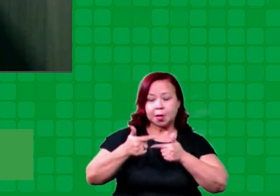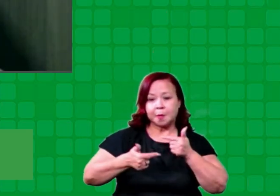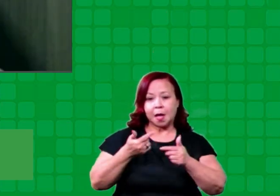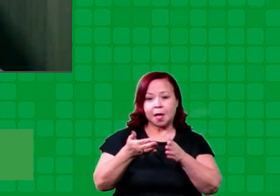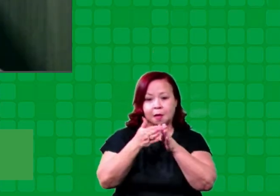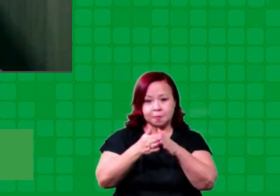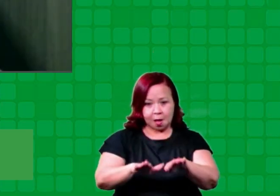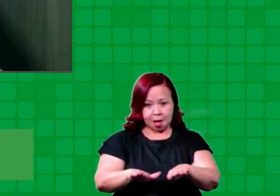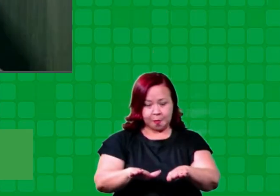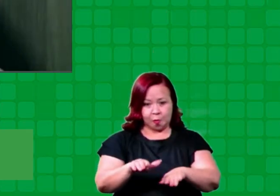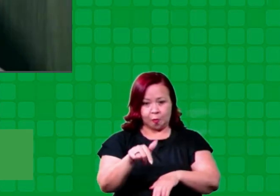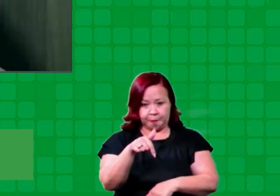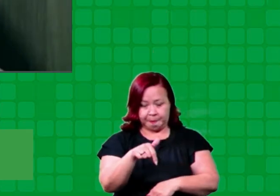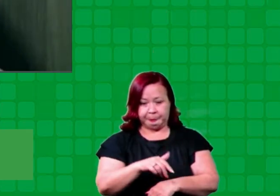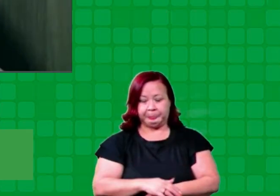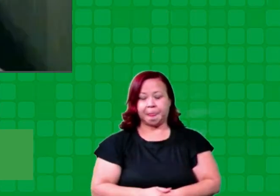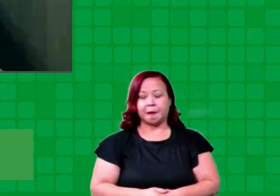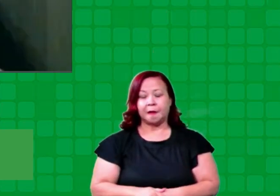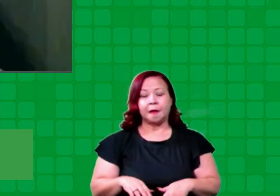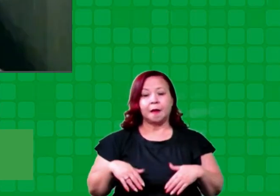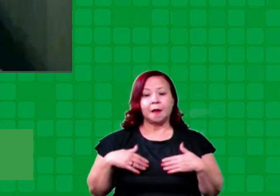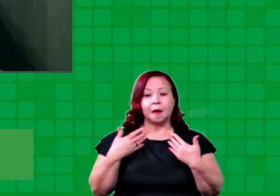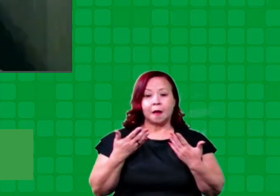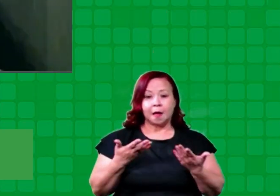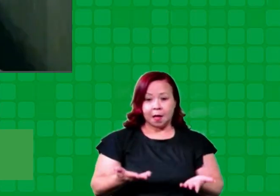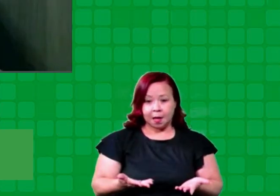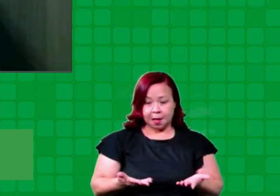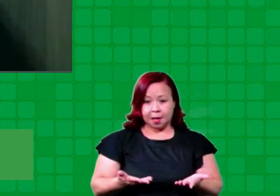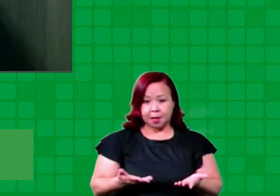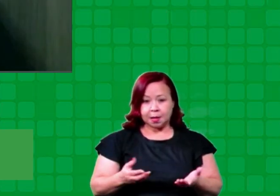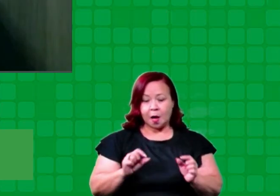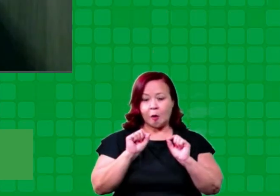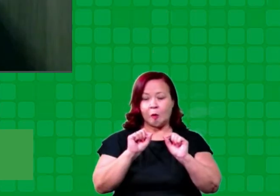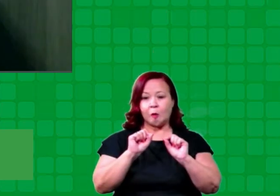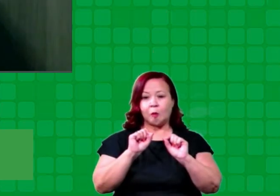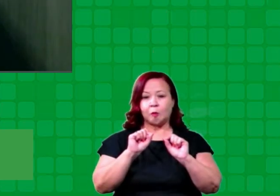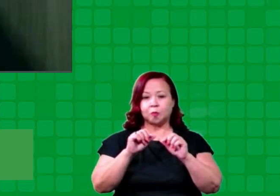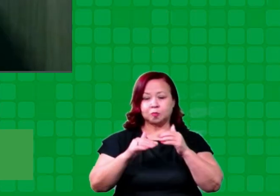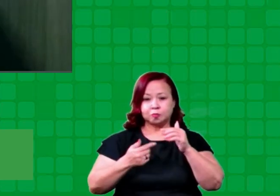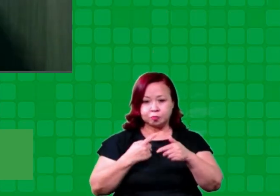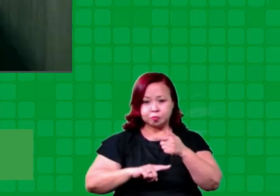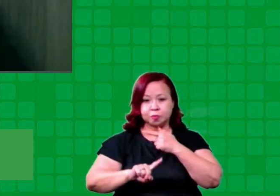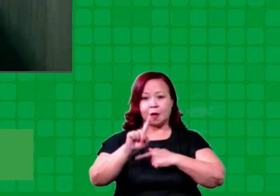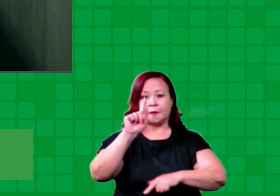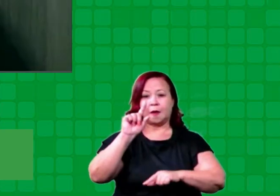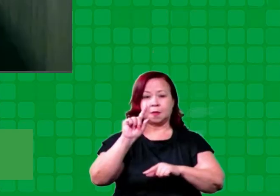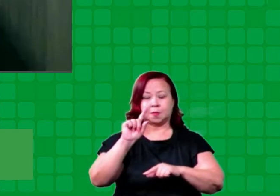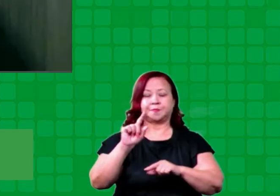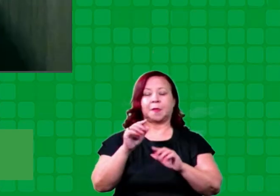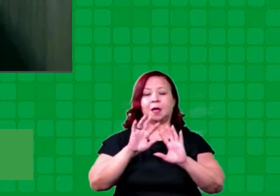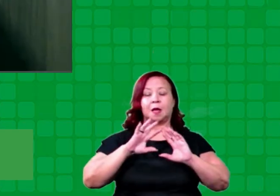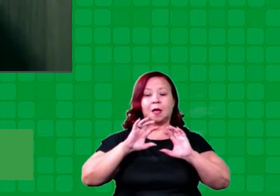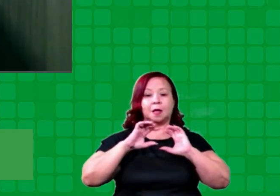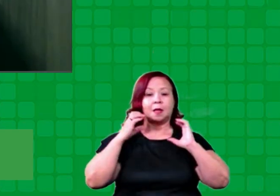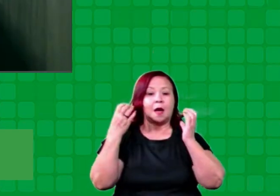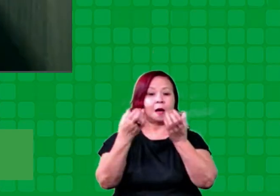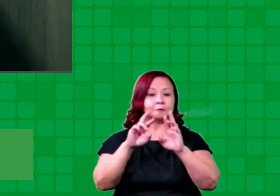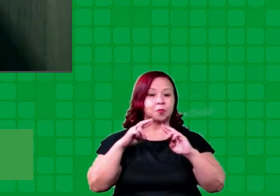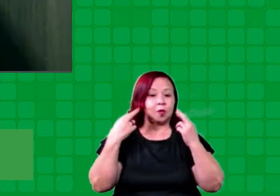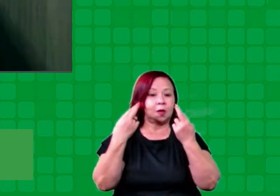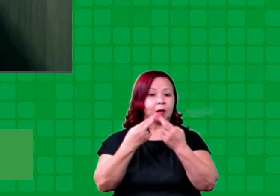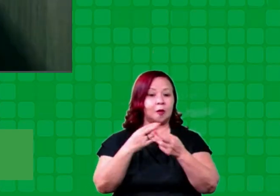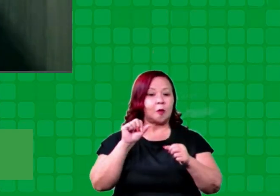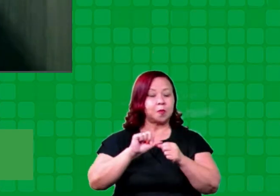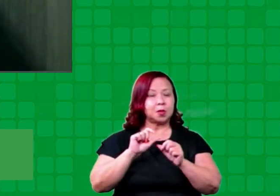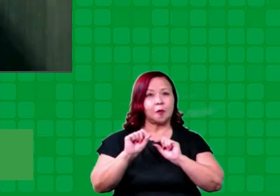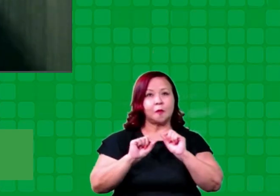repositório. Então, o único avanço que a comissão fez em 2019 foi só a questão da elaboração da minuta da